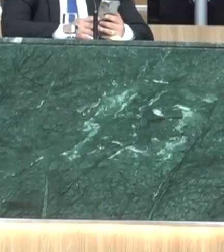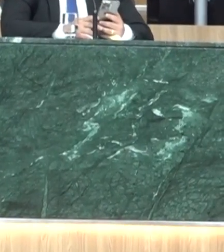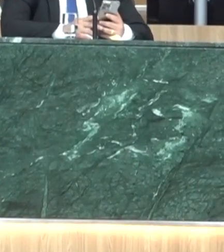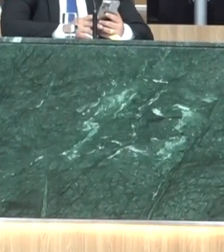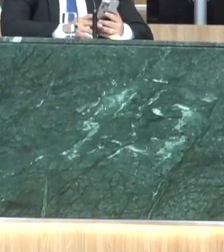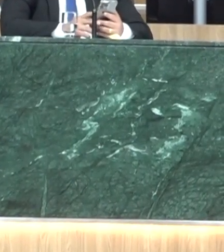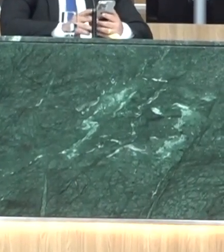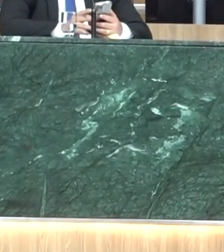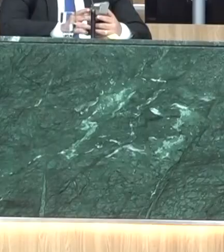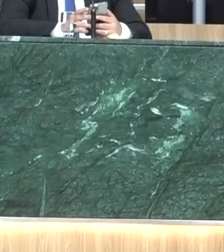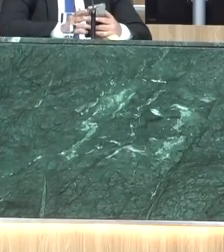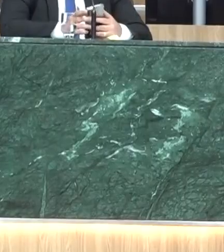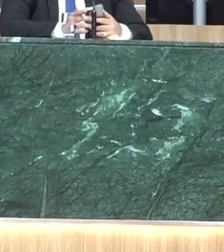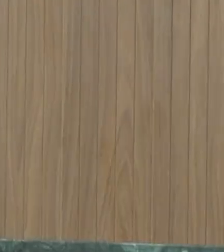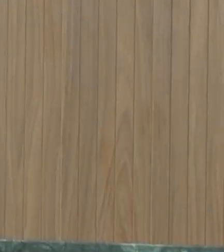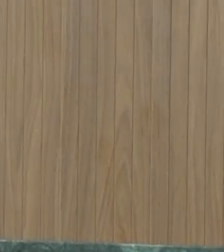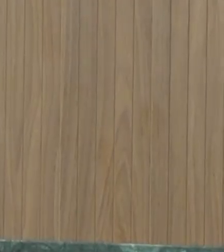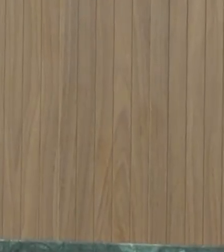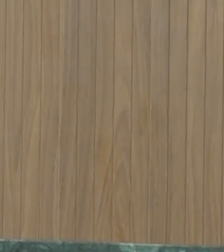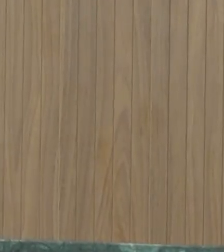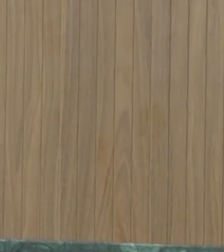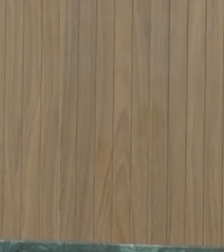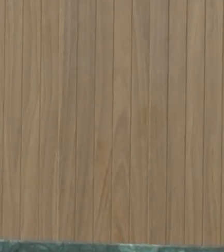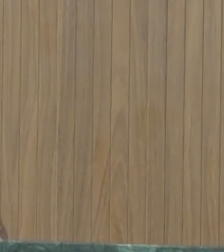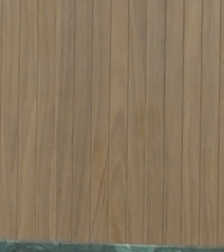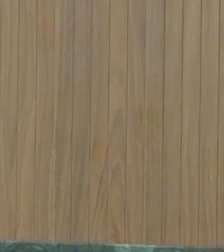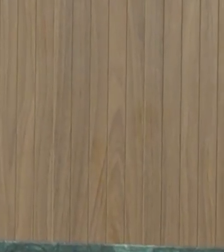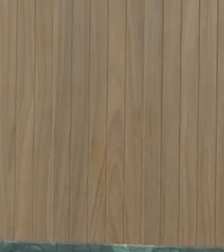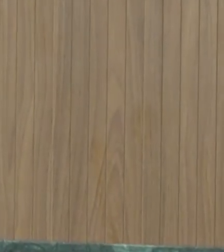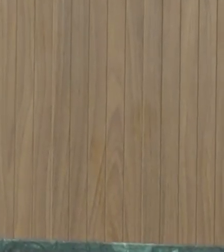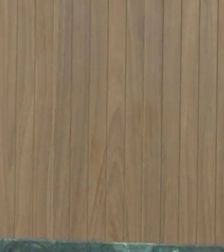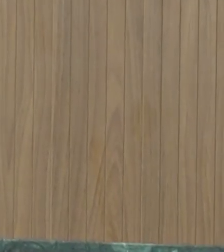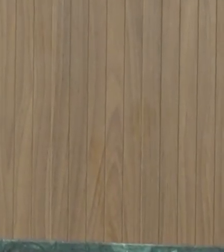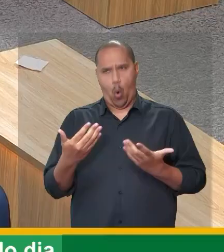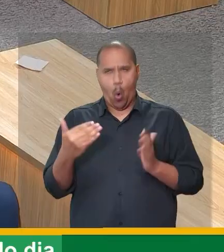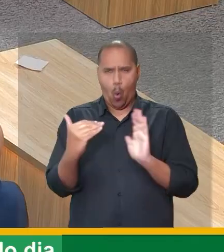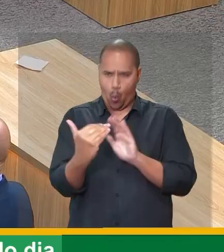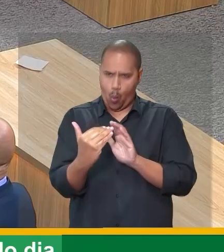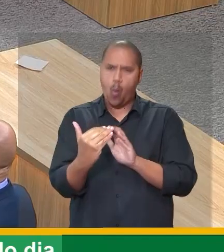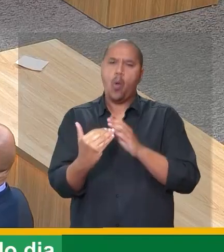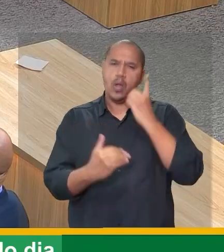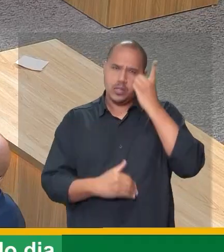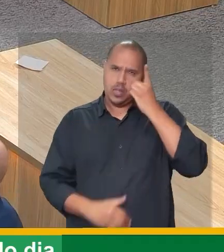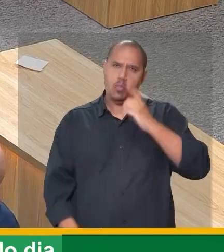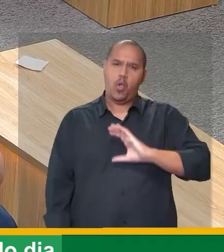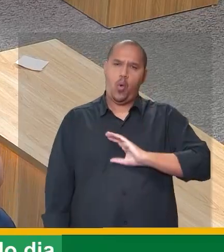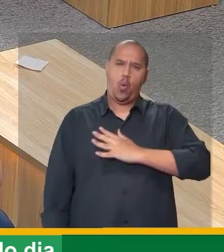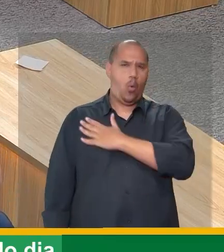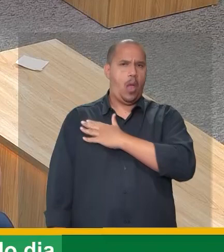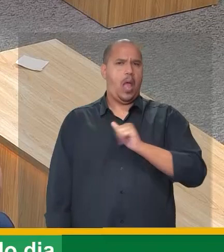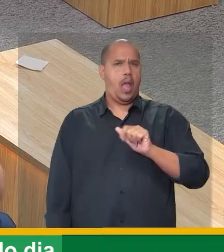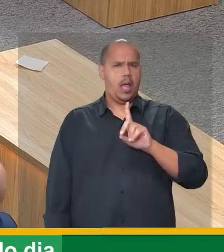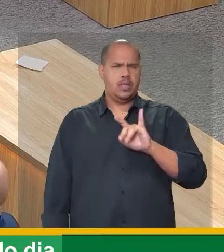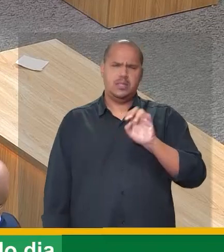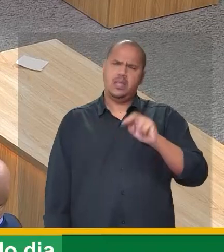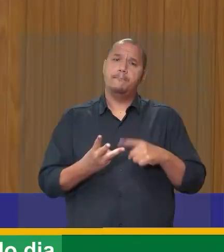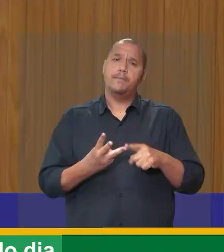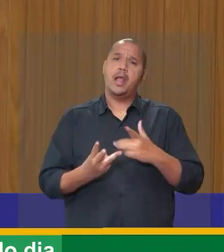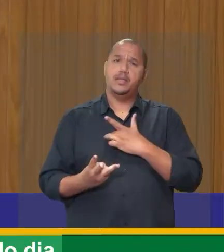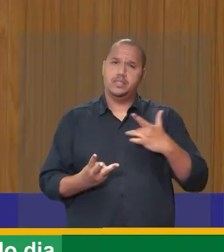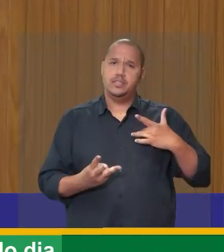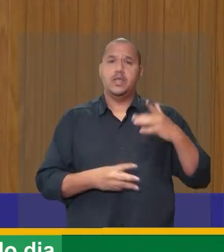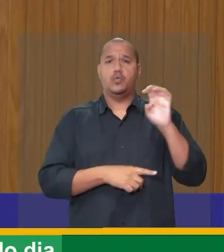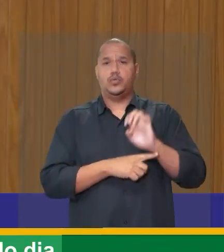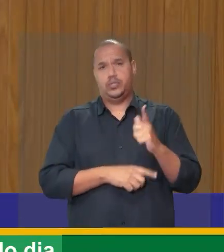o número de alunos afetados Coronel Adailton e cicnan explicaram o voto contrário a proposta